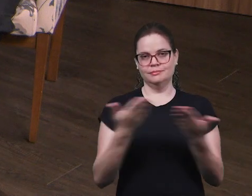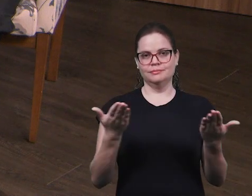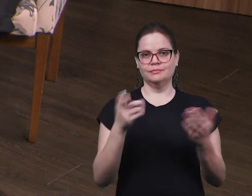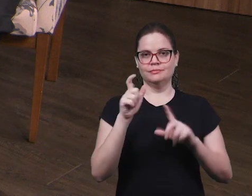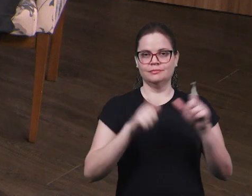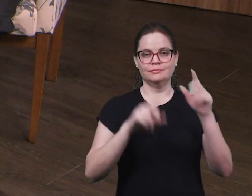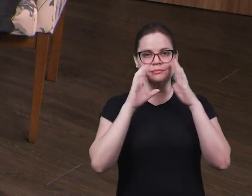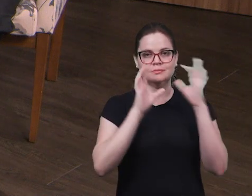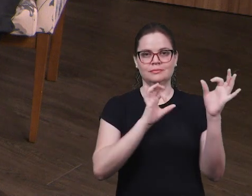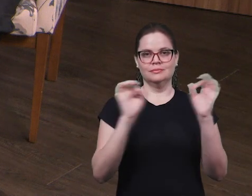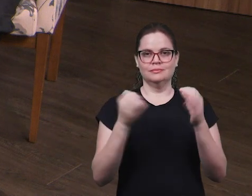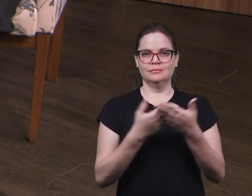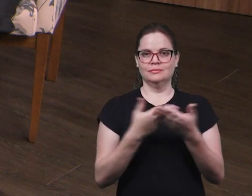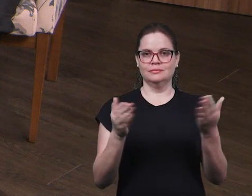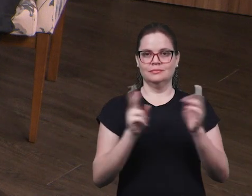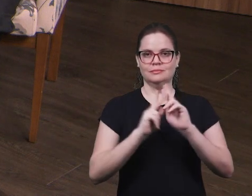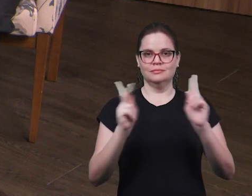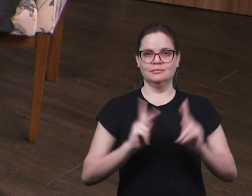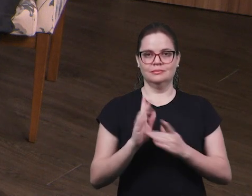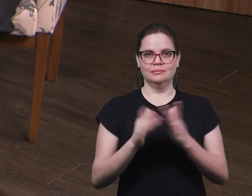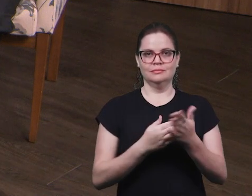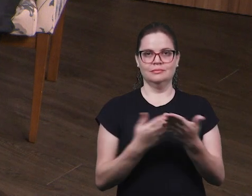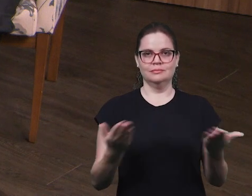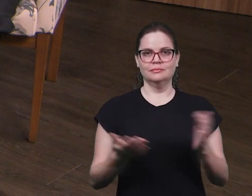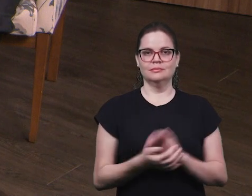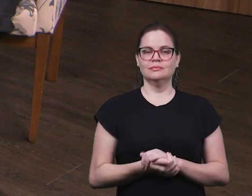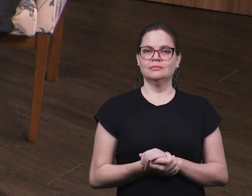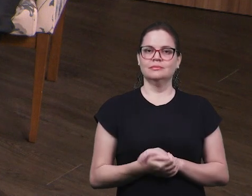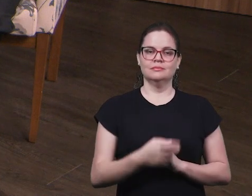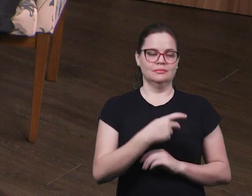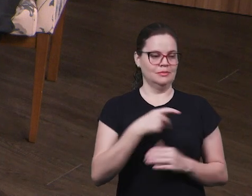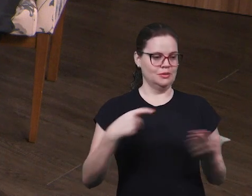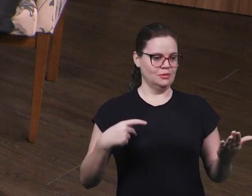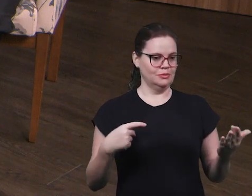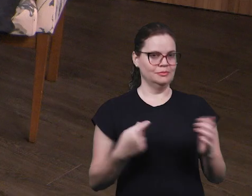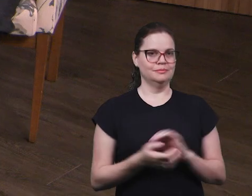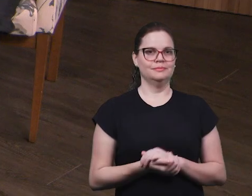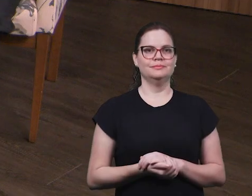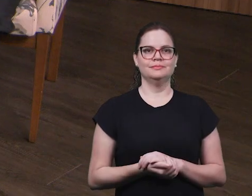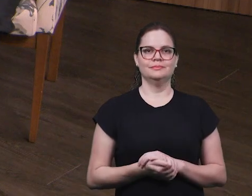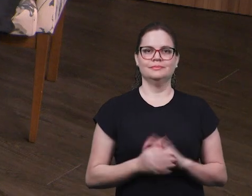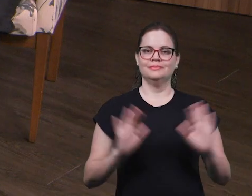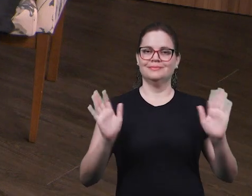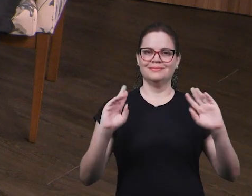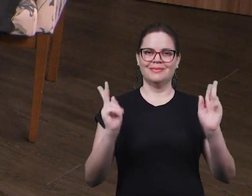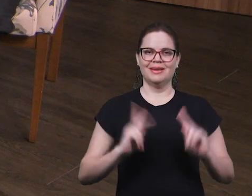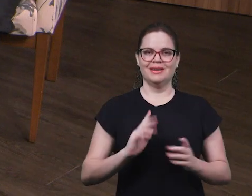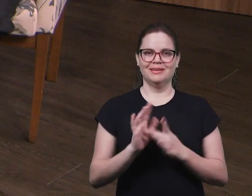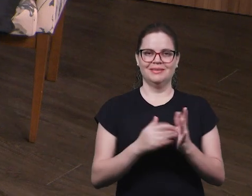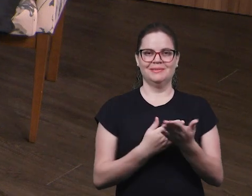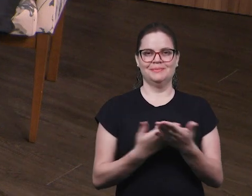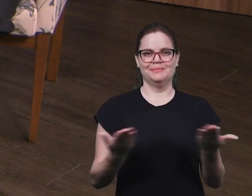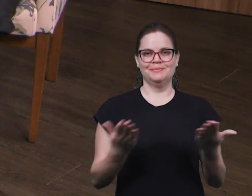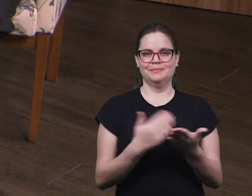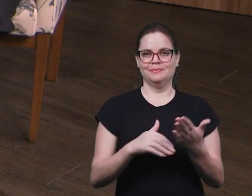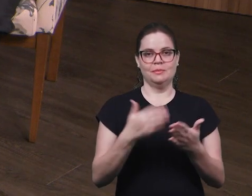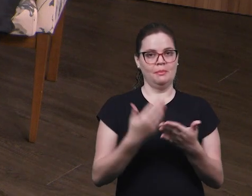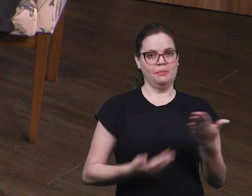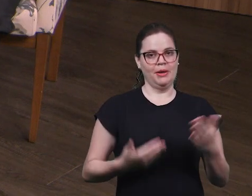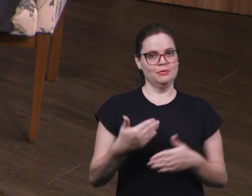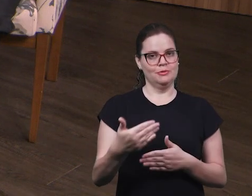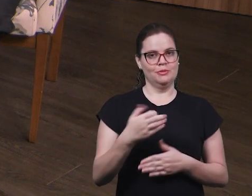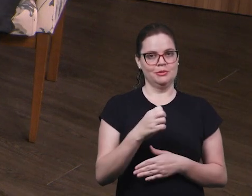de todos, desejando a todos a paz do Senhor. Pastor Gerson. A paz do Senhor a todos. Não perca